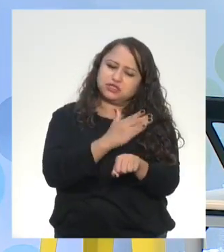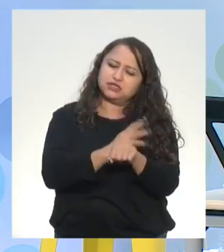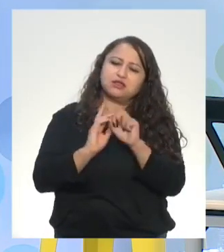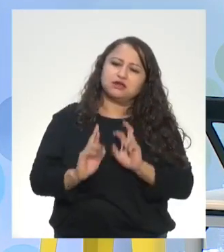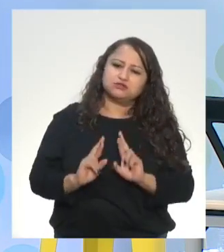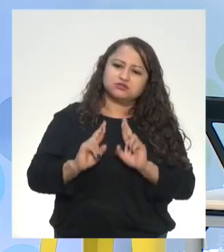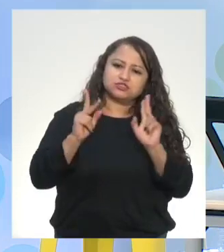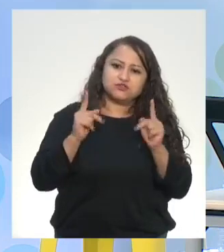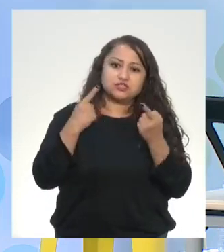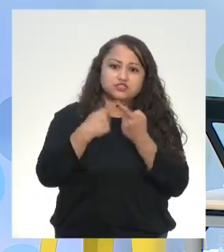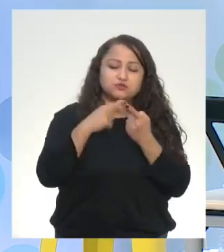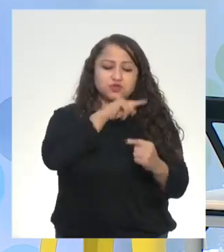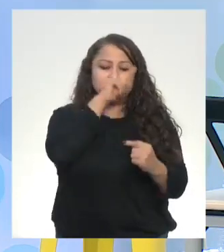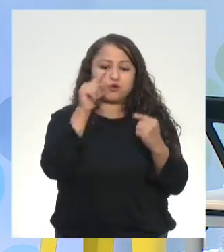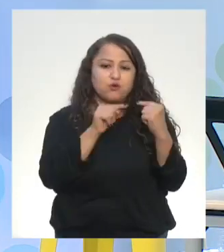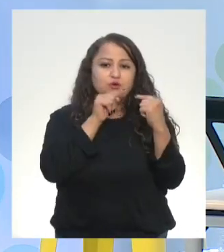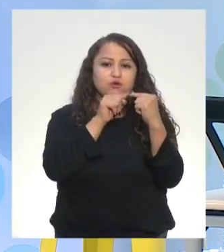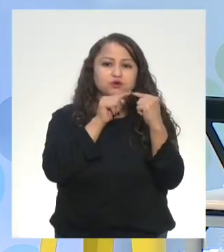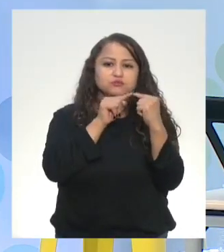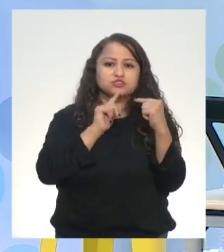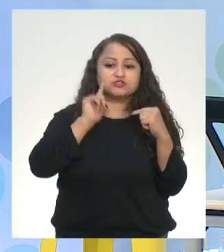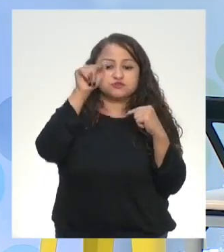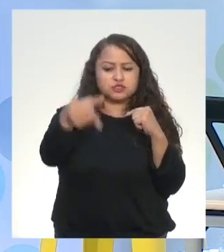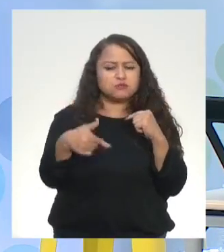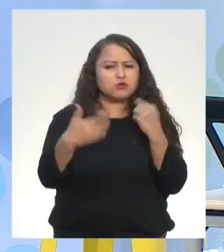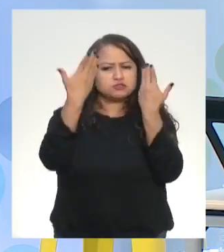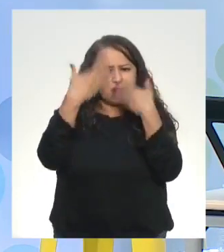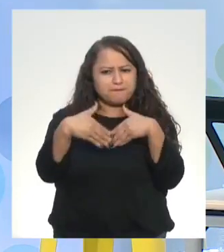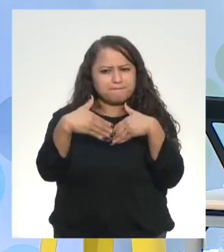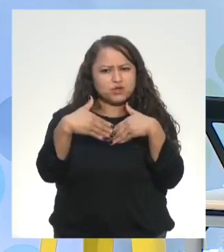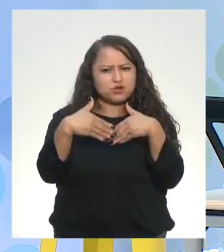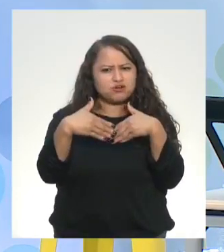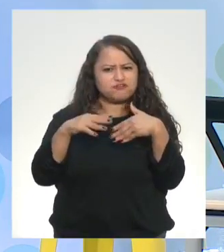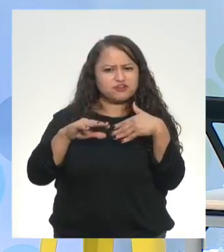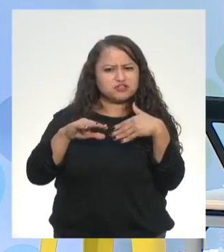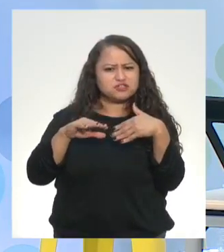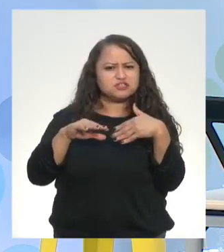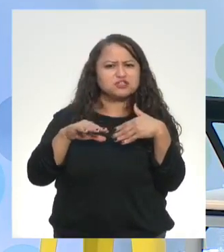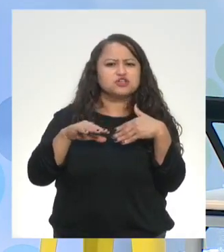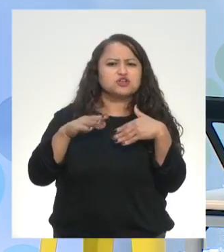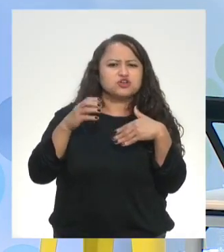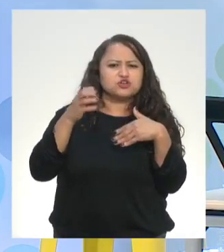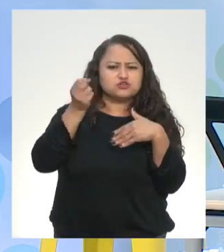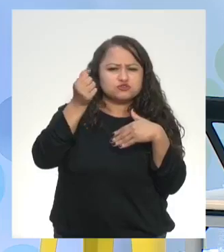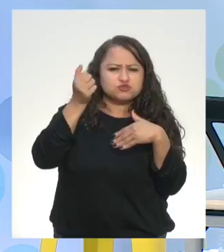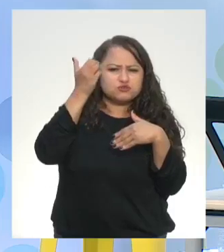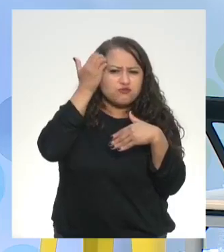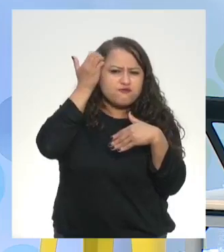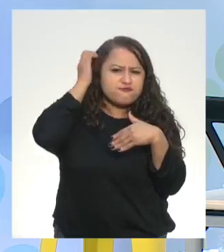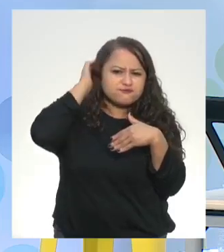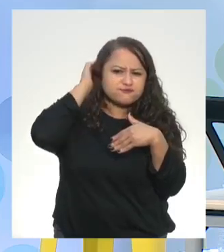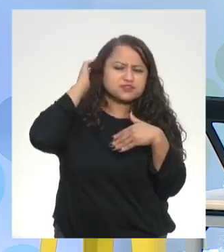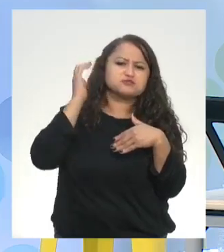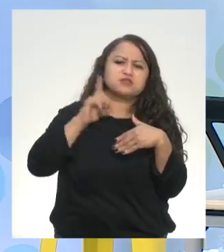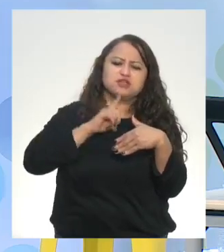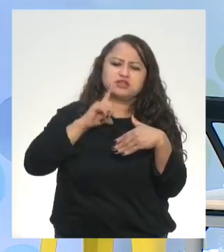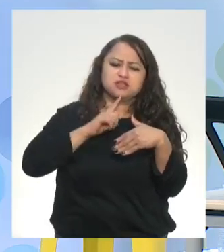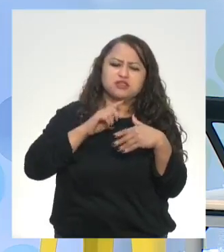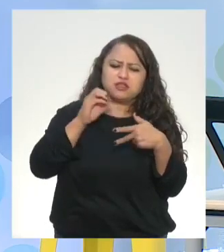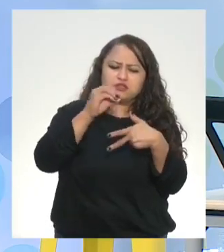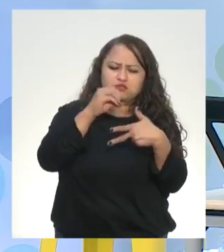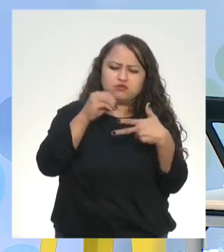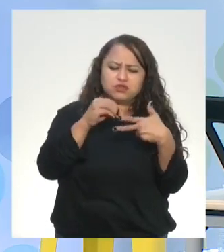por 24. Daqui para frente, você pode fazer de várias formas. Você pode dividir o 96 pelo